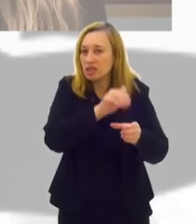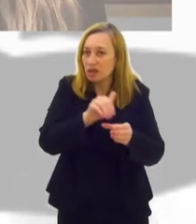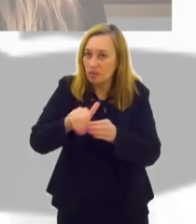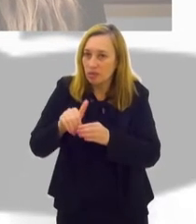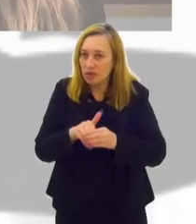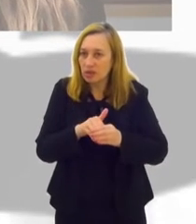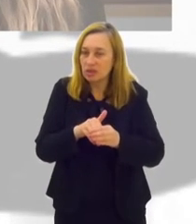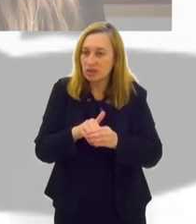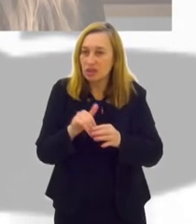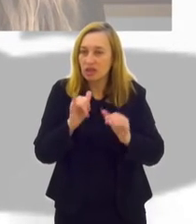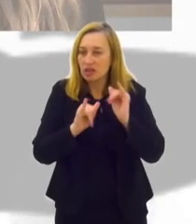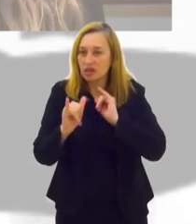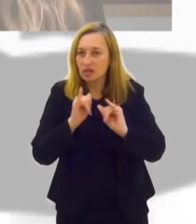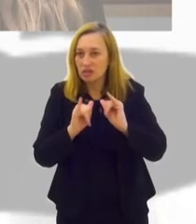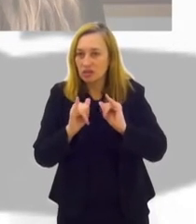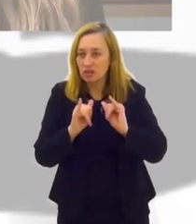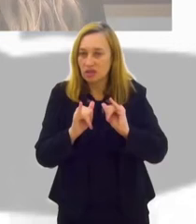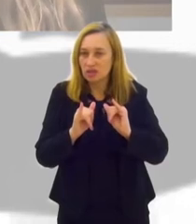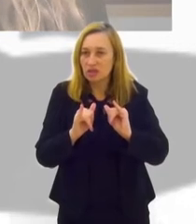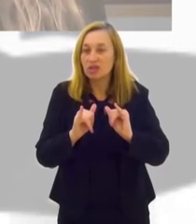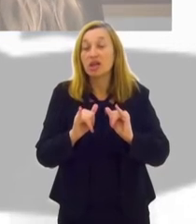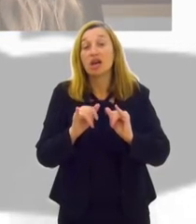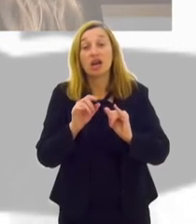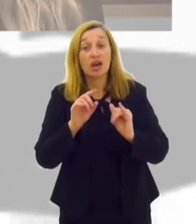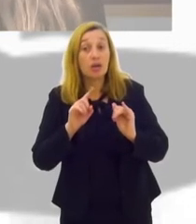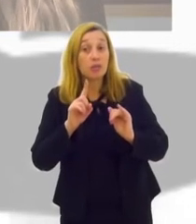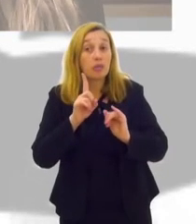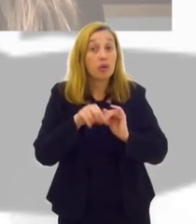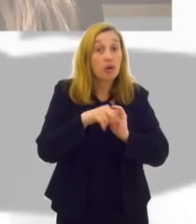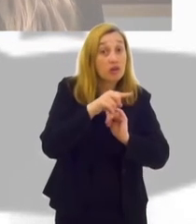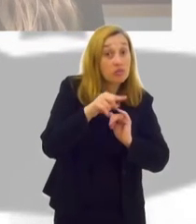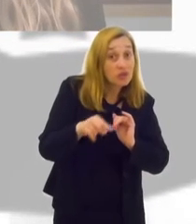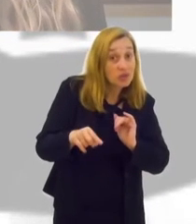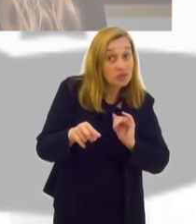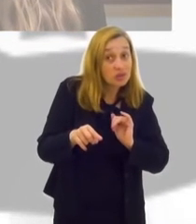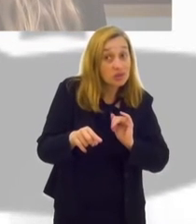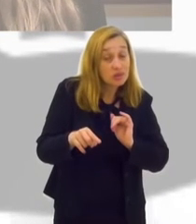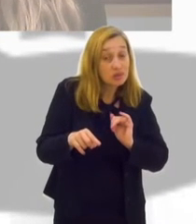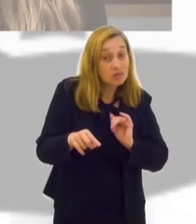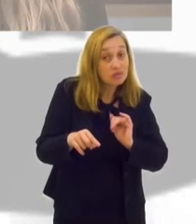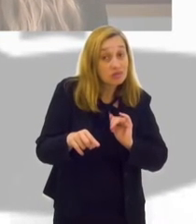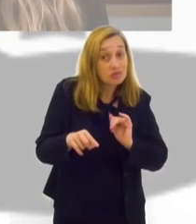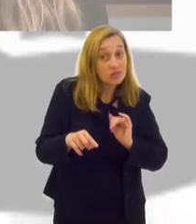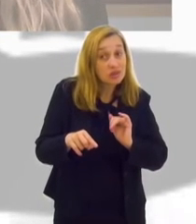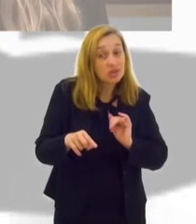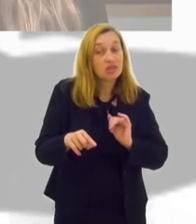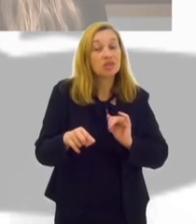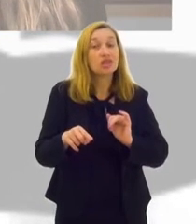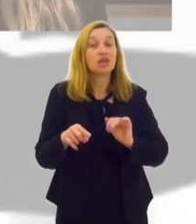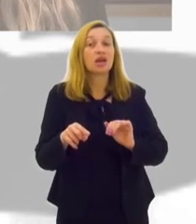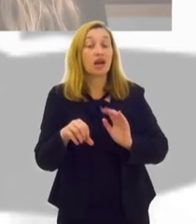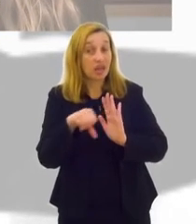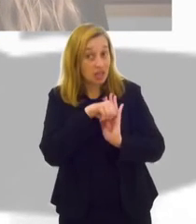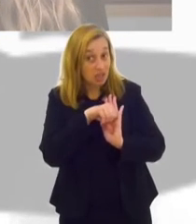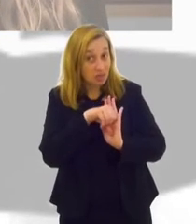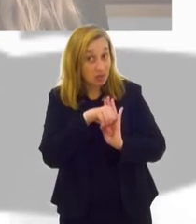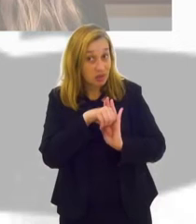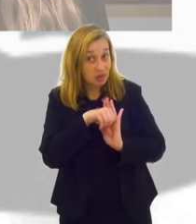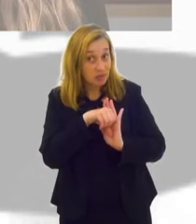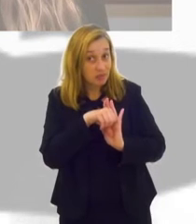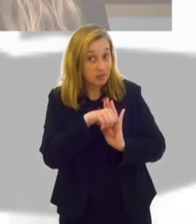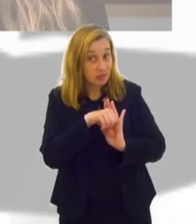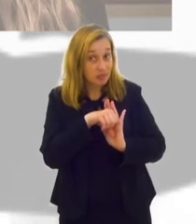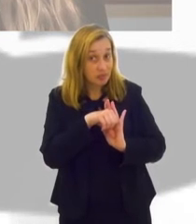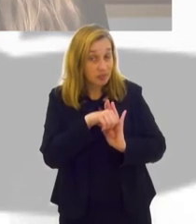propaganda eleitoral é terminantemente vedado e é proibido, diz a nossa